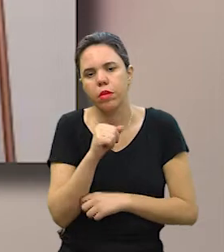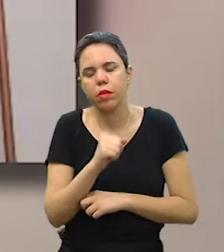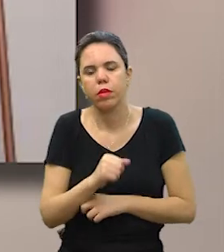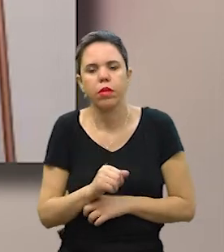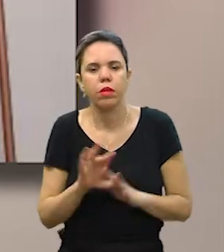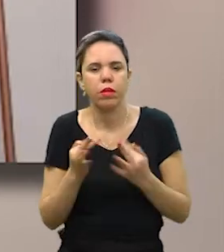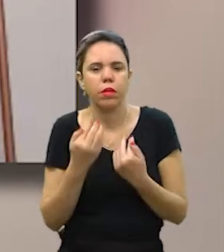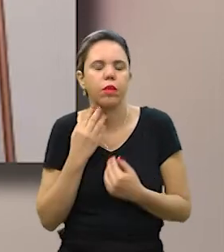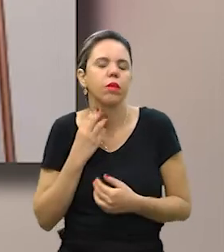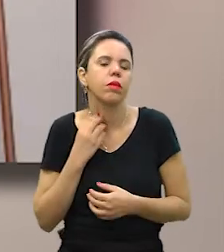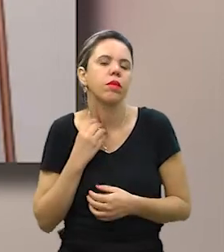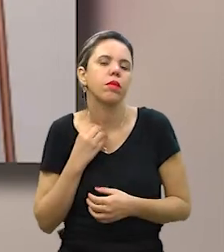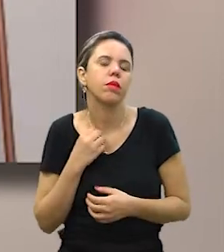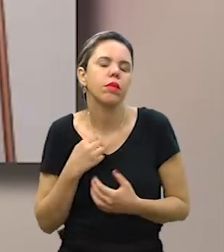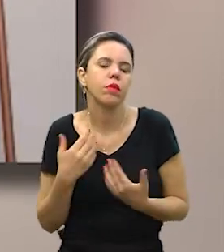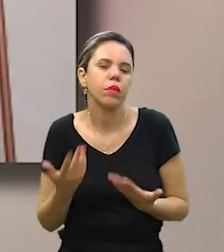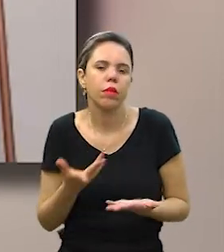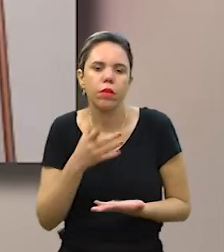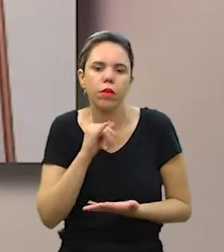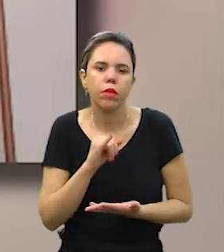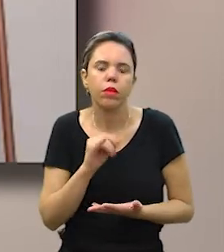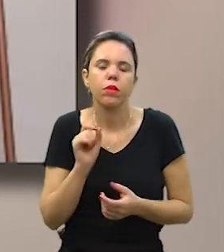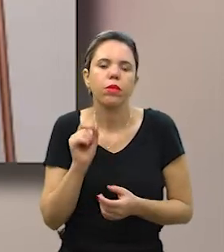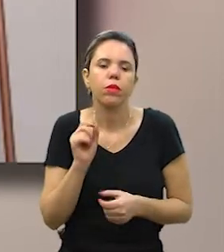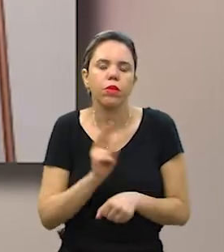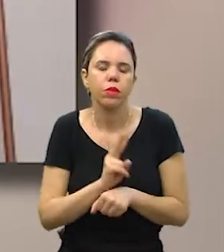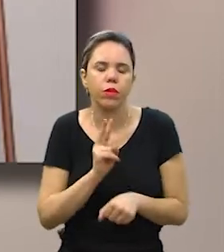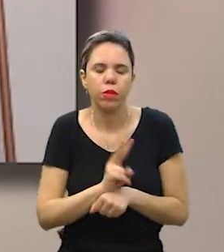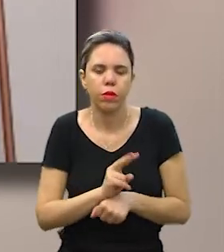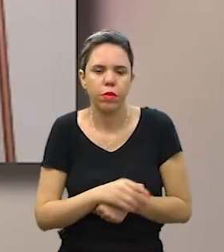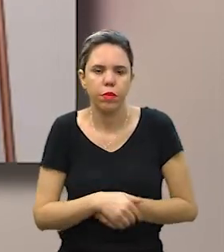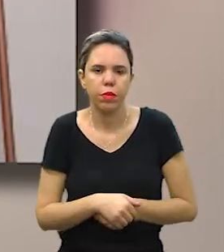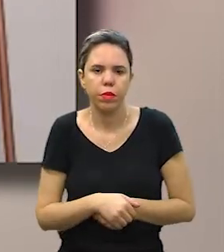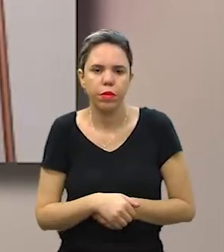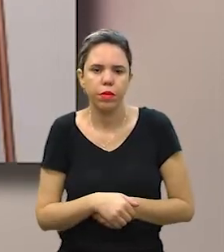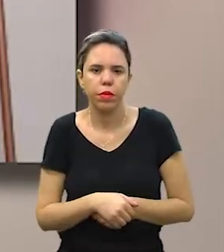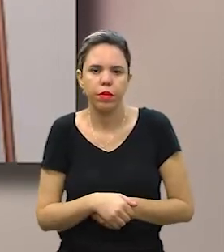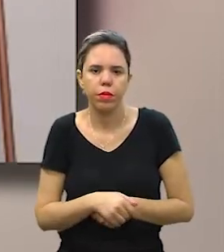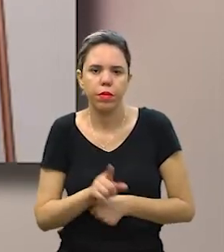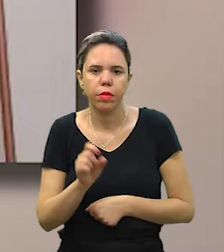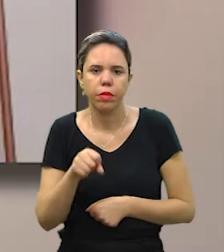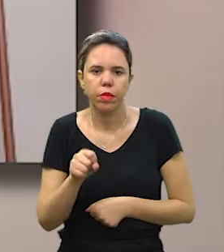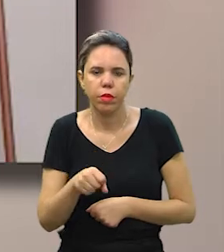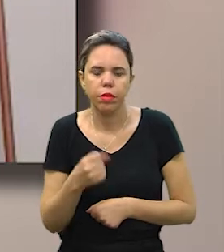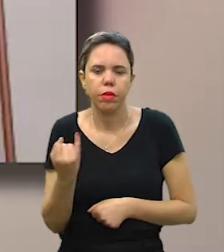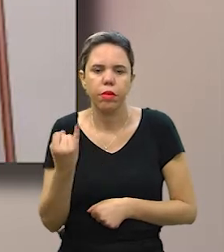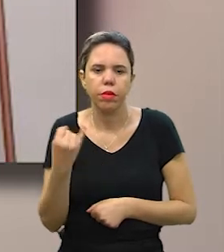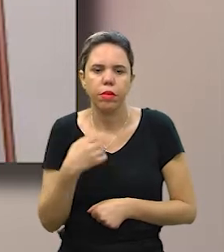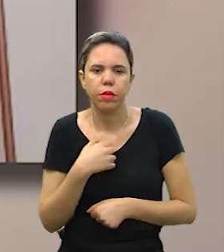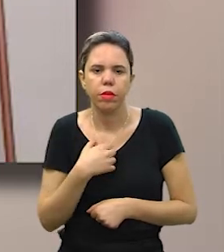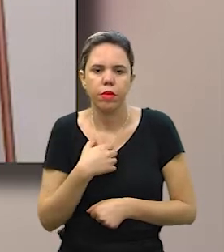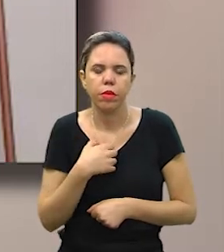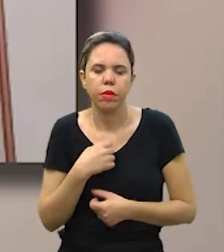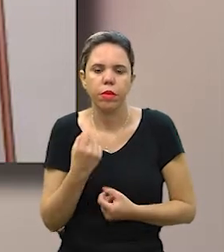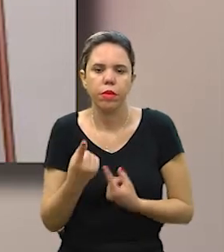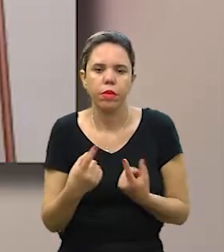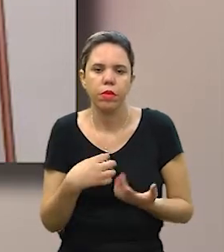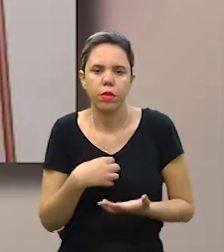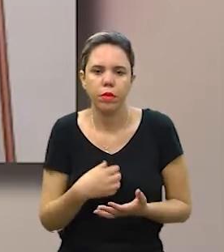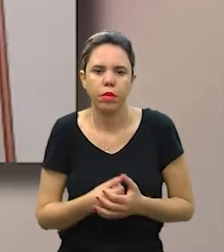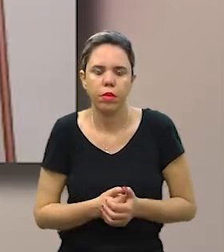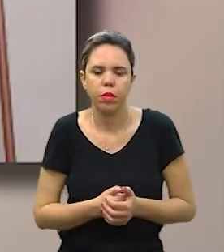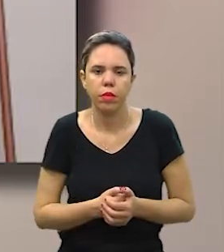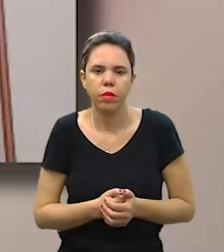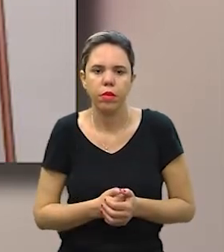né, ou essa família que seja, o pai ou quem cuida. Então, é sim de extrema importância que, de alguma